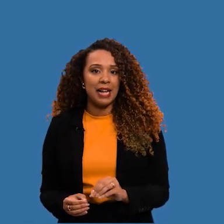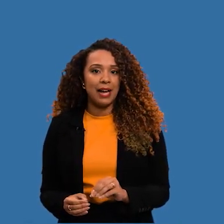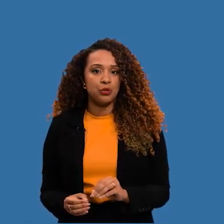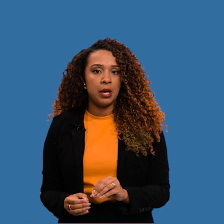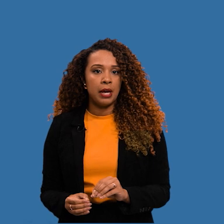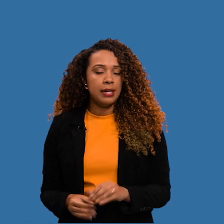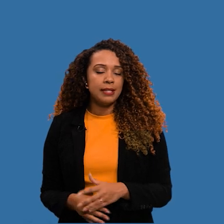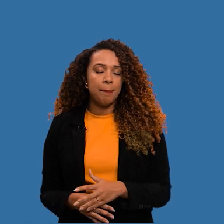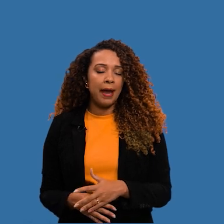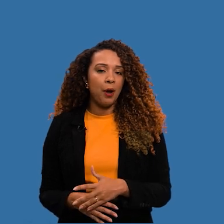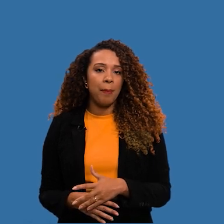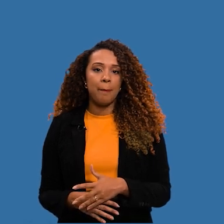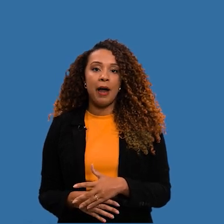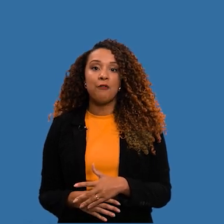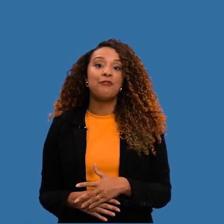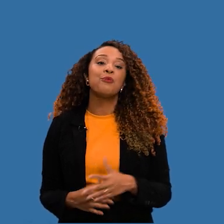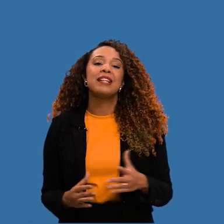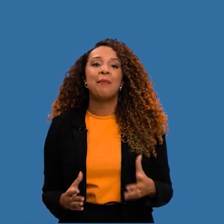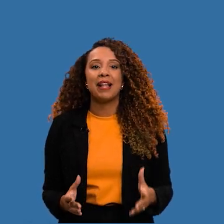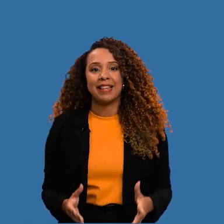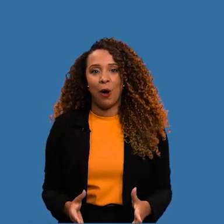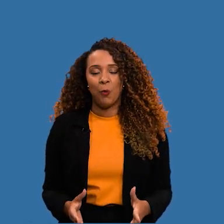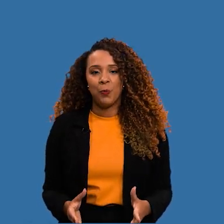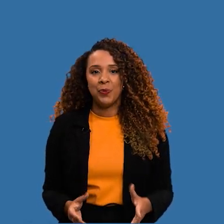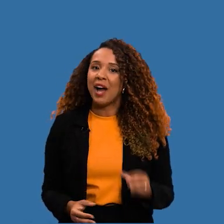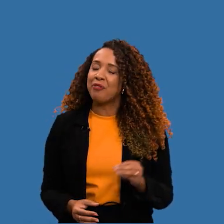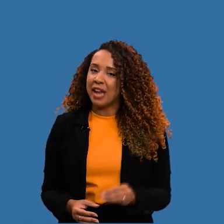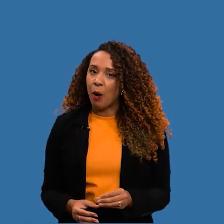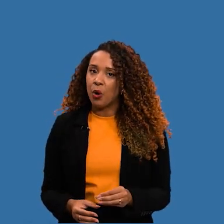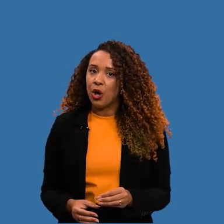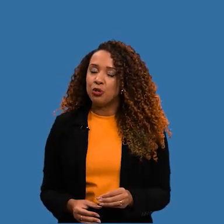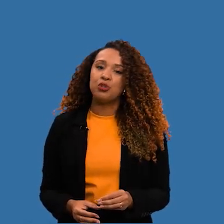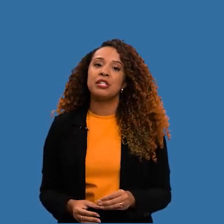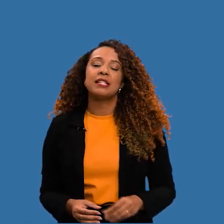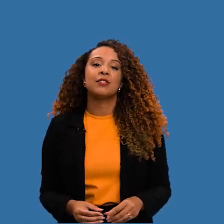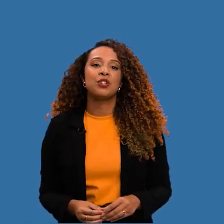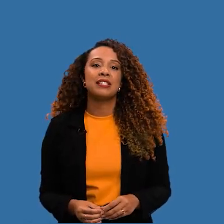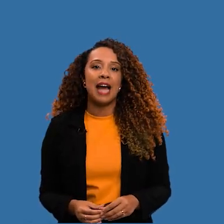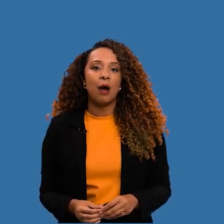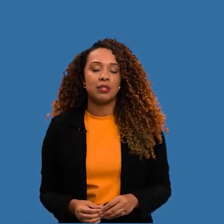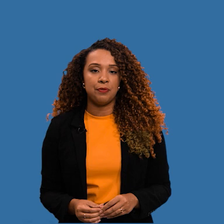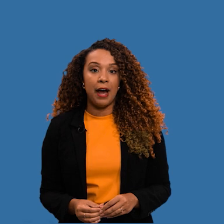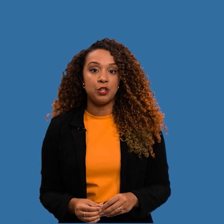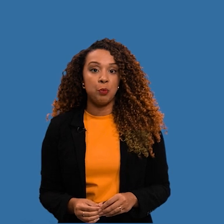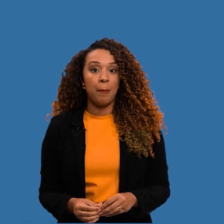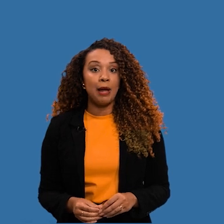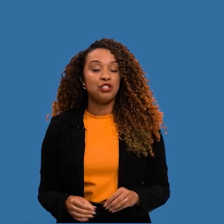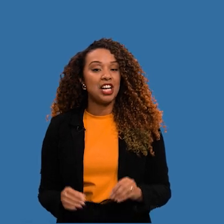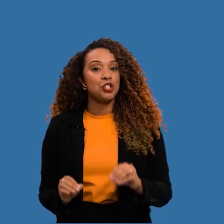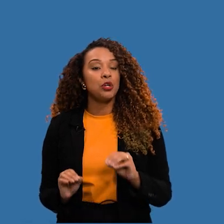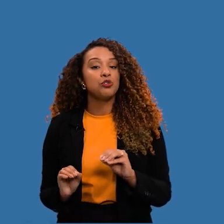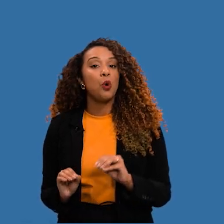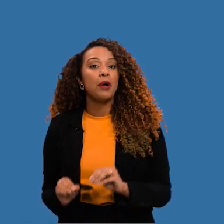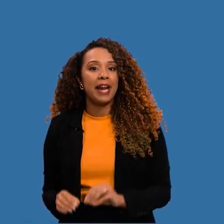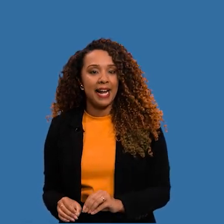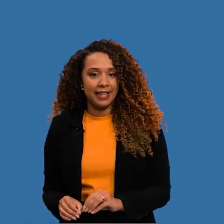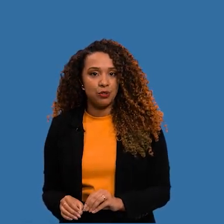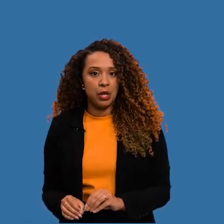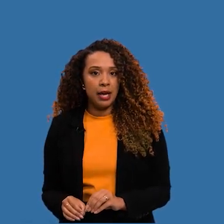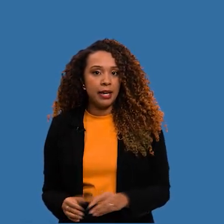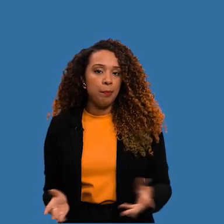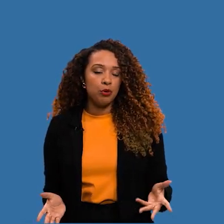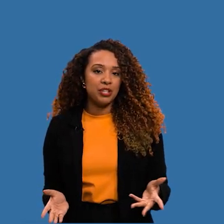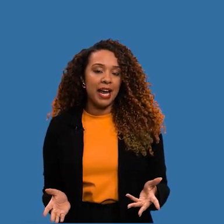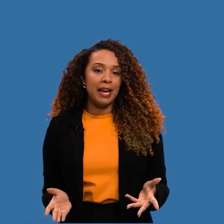de sinais, desempenham um papel fundamental. Afinal, justiça social se faz por meio de ações